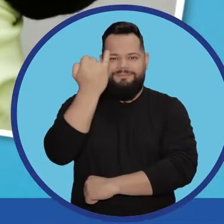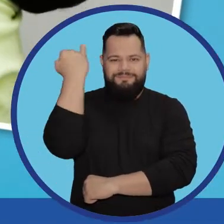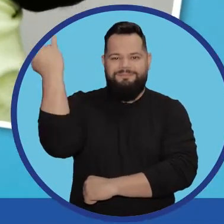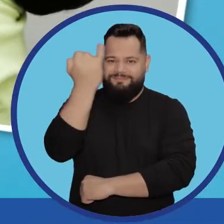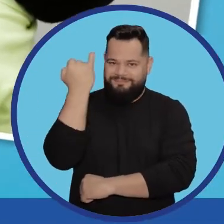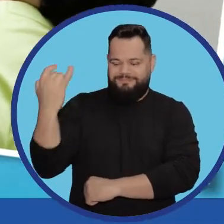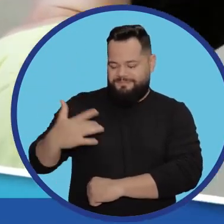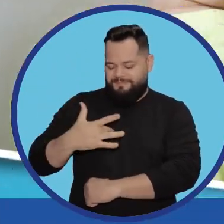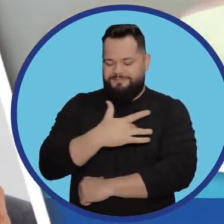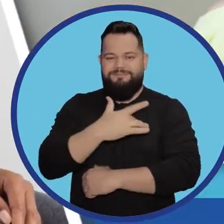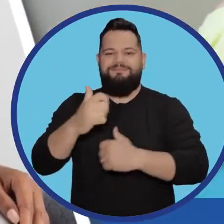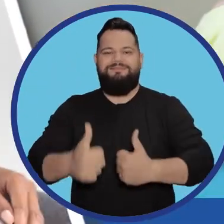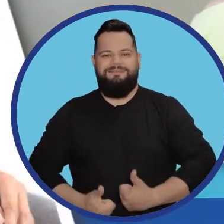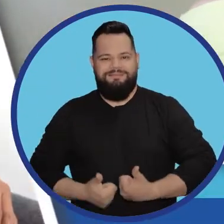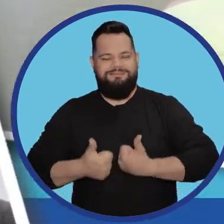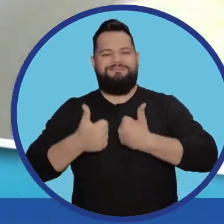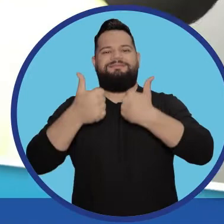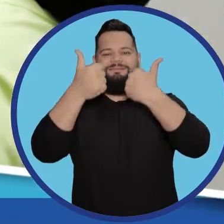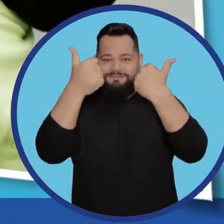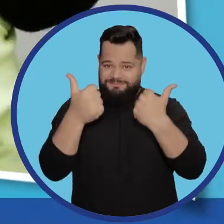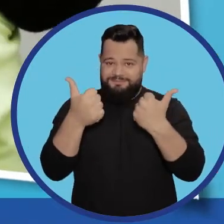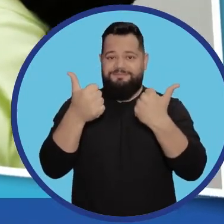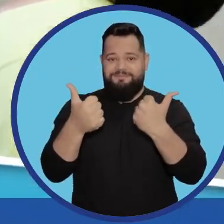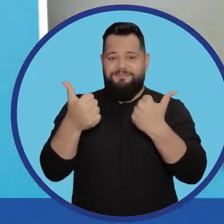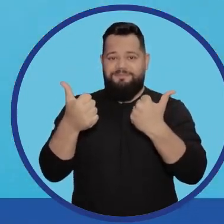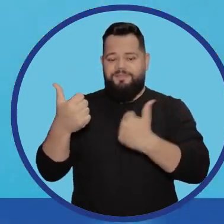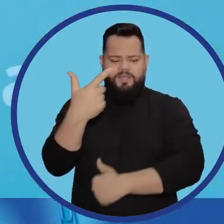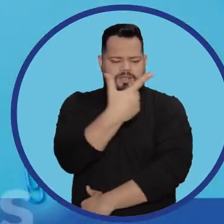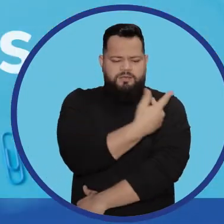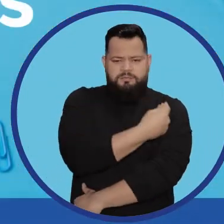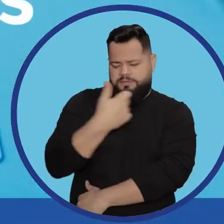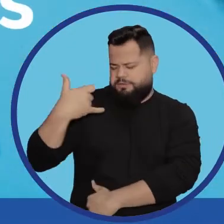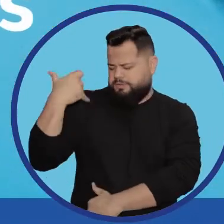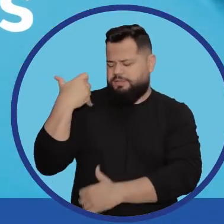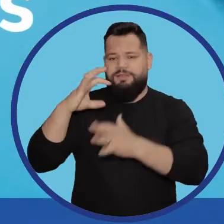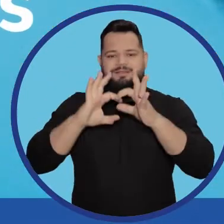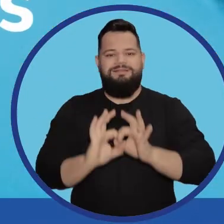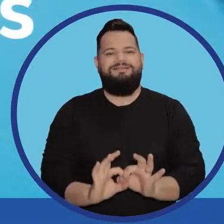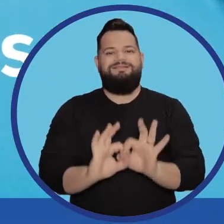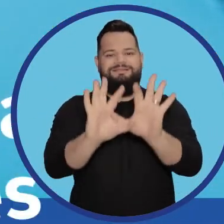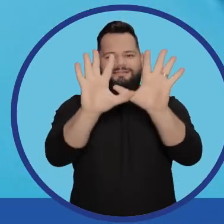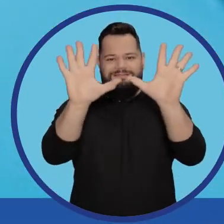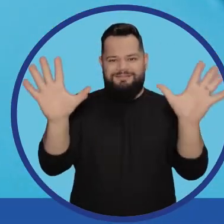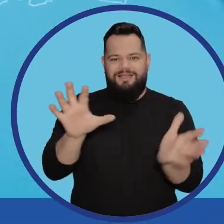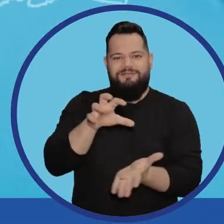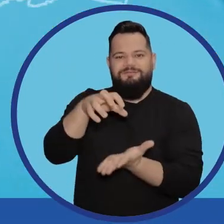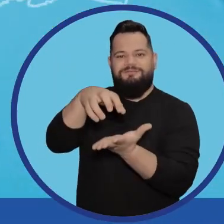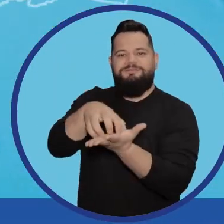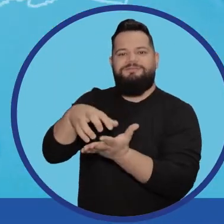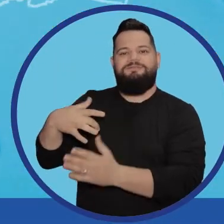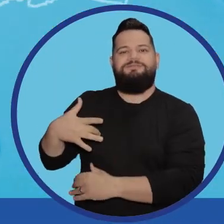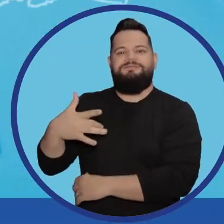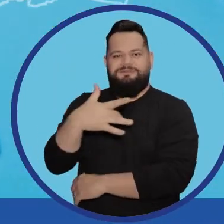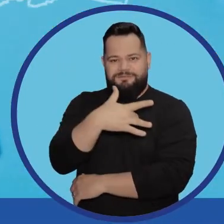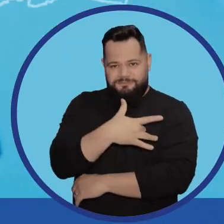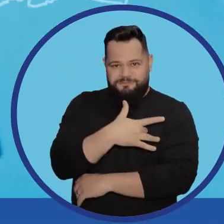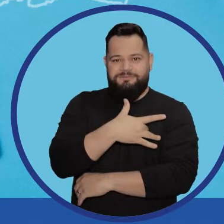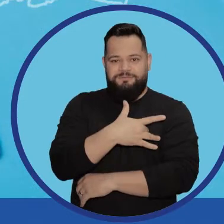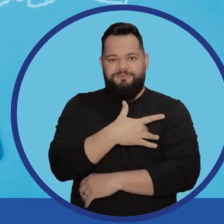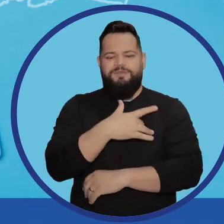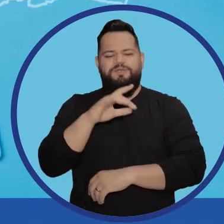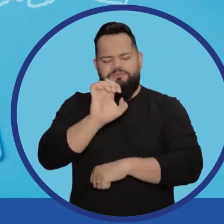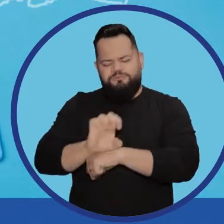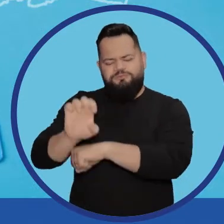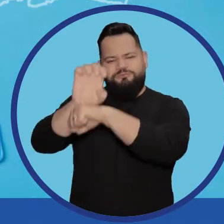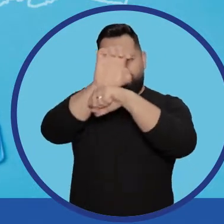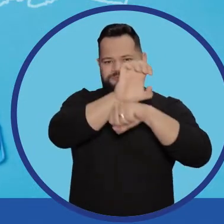é matéria importante para a saúde não ficar em recuperação. Letras em animação reforçando a fala. As vacinas para todas as idades estão disponíveis nas unidades de